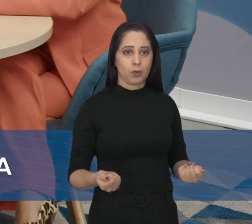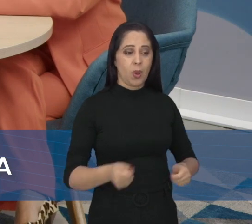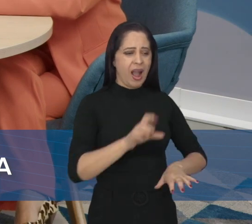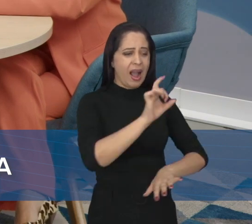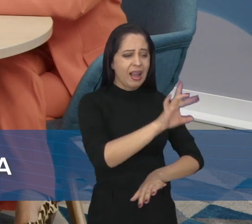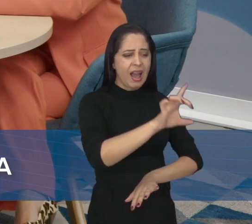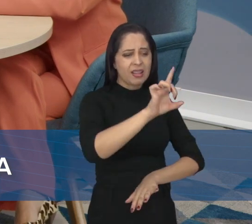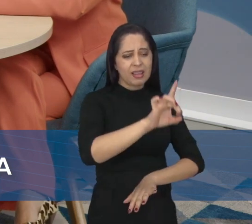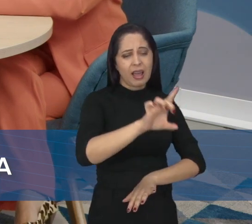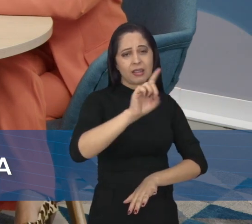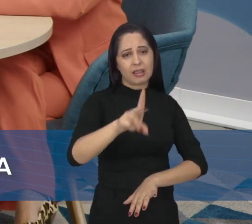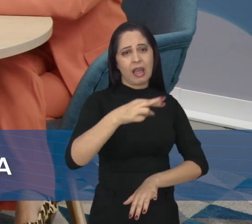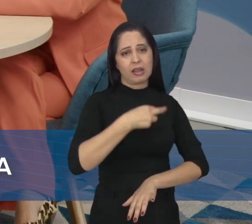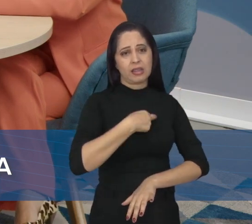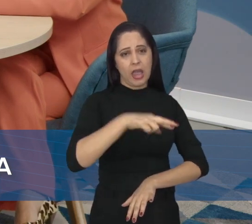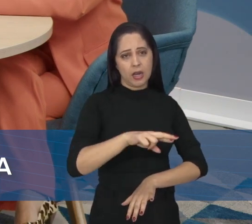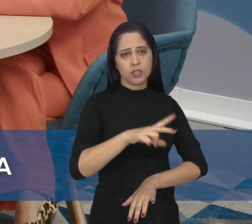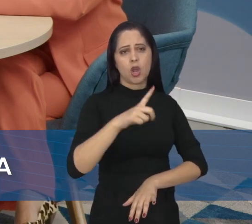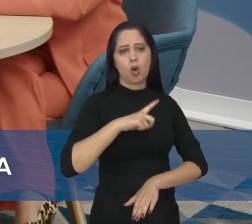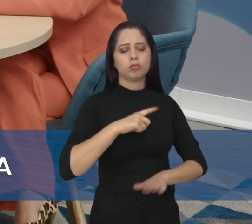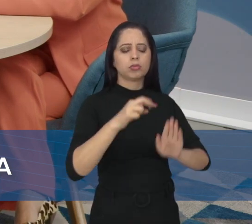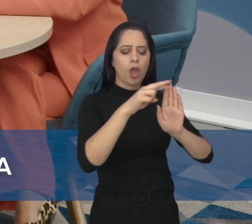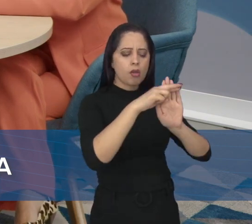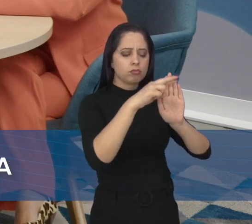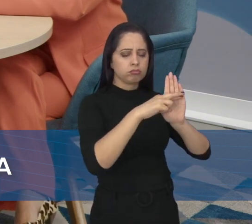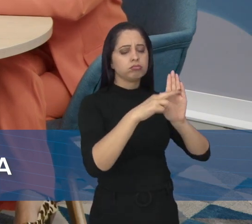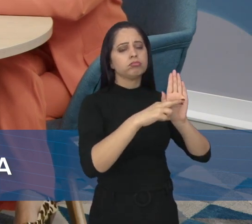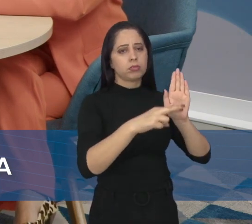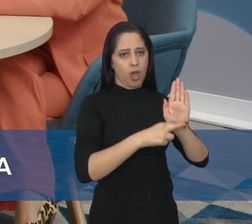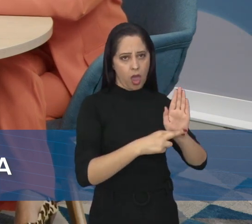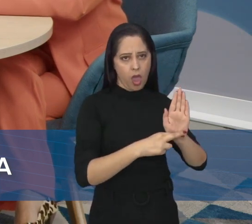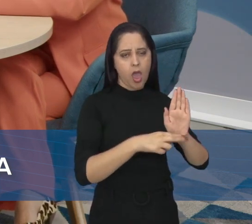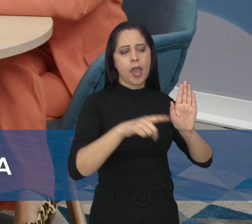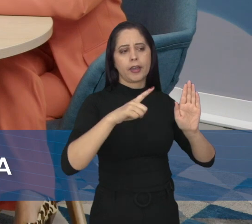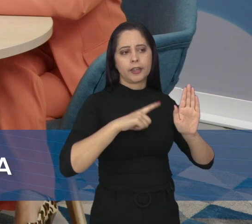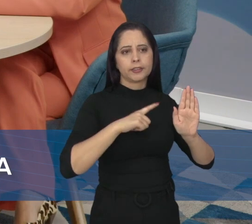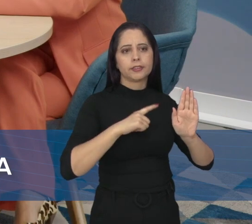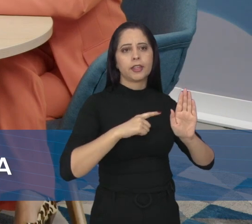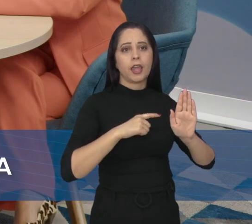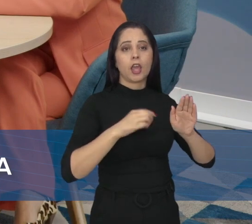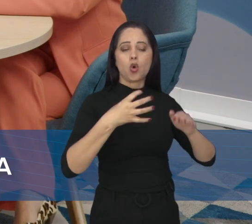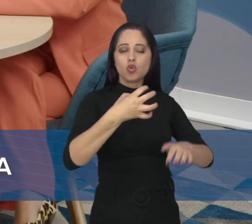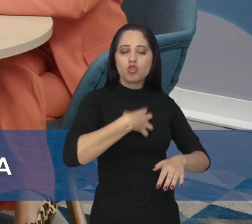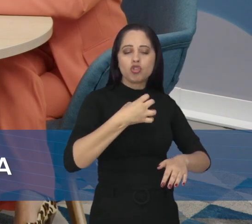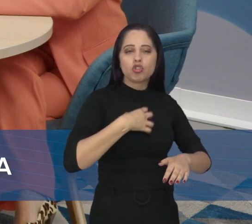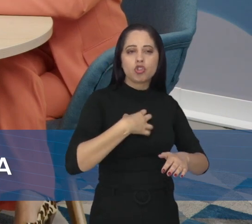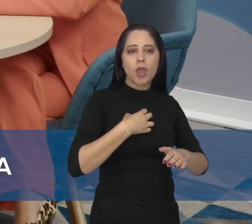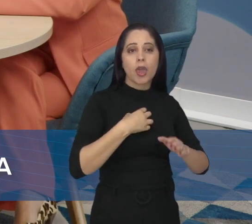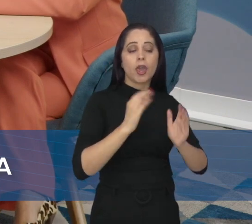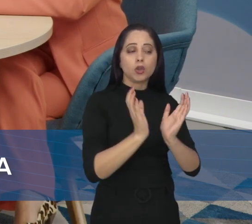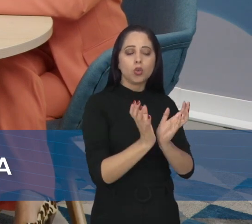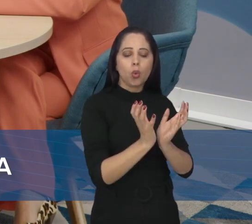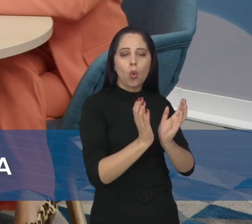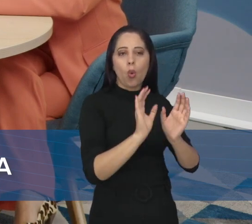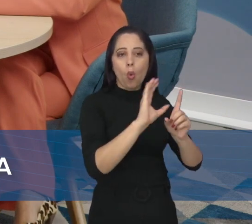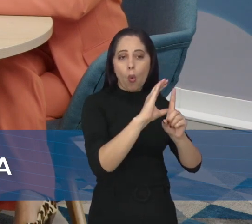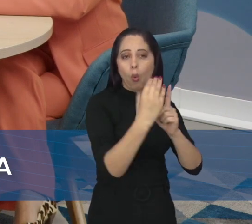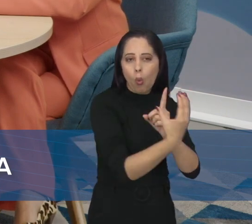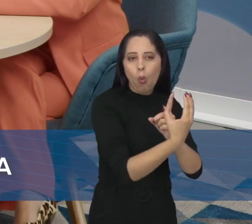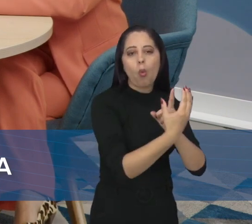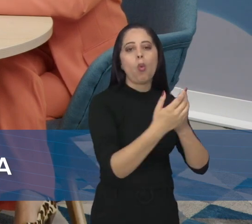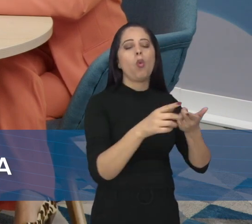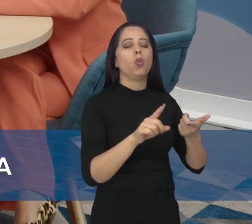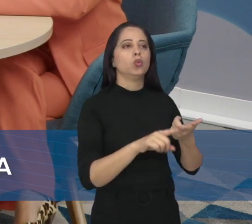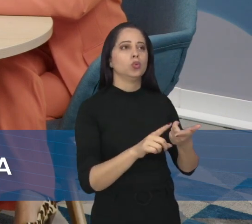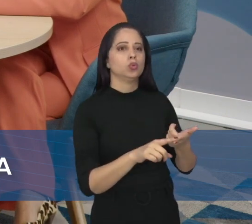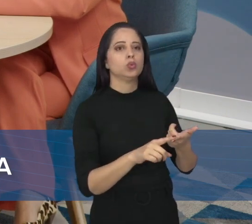cada religião ela tem os seus códigos de conduta, as suas liturgias e também os seus